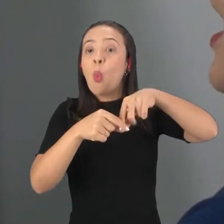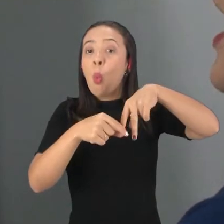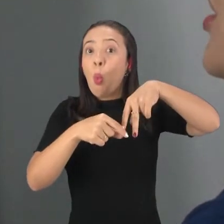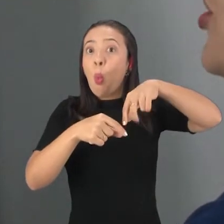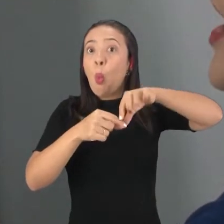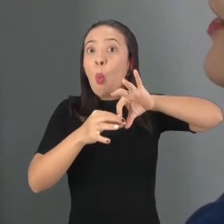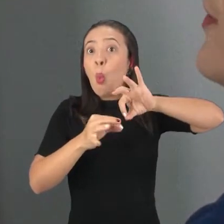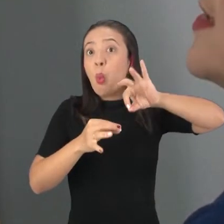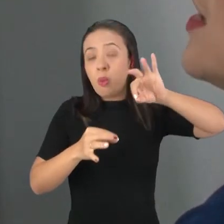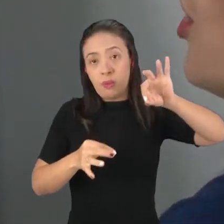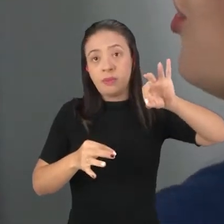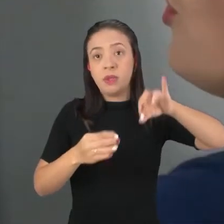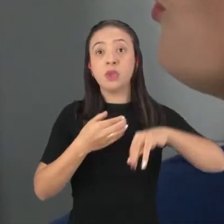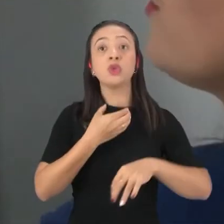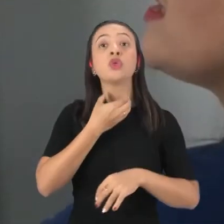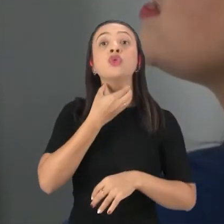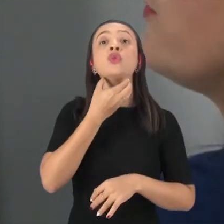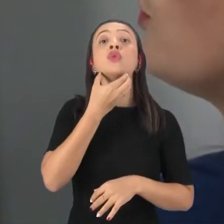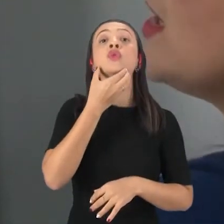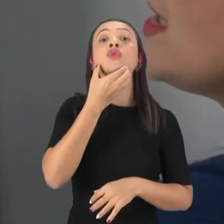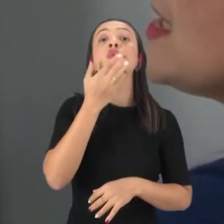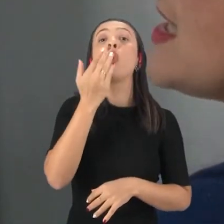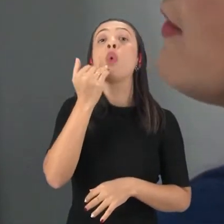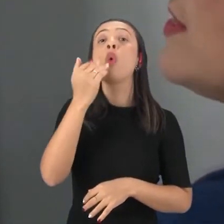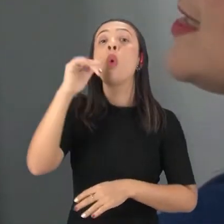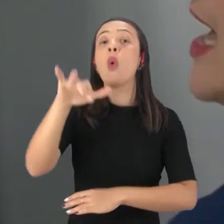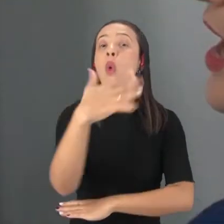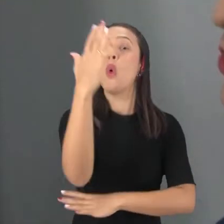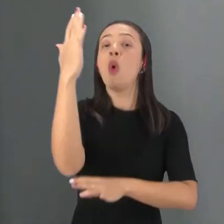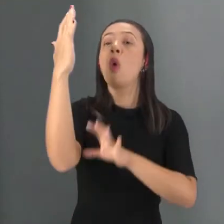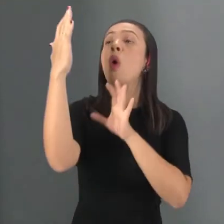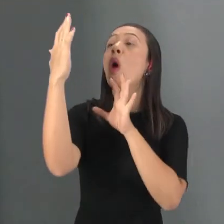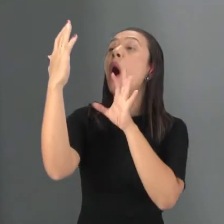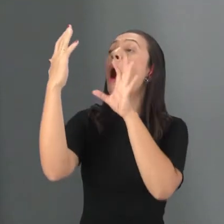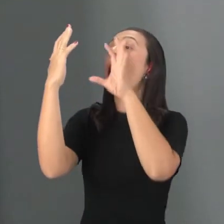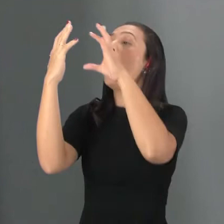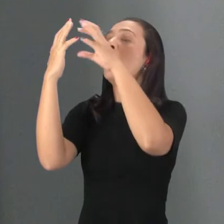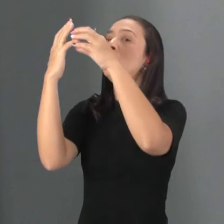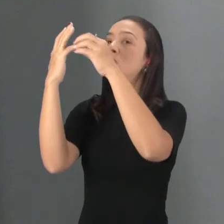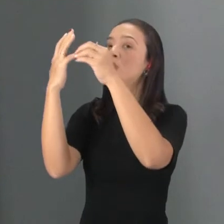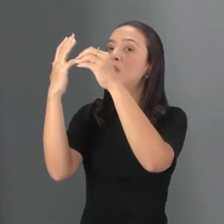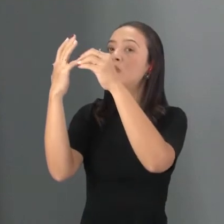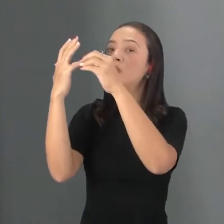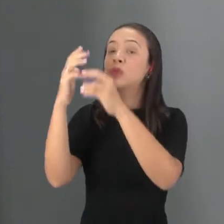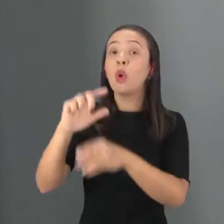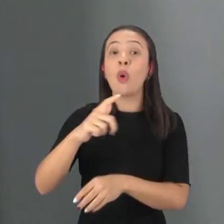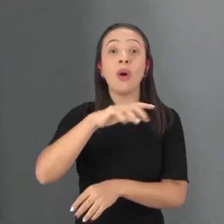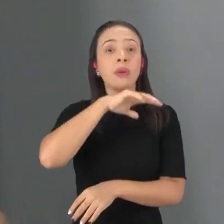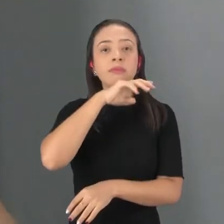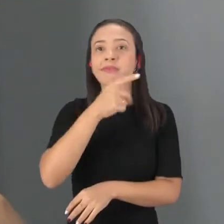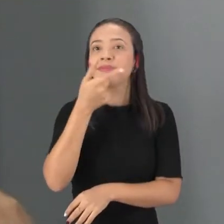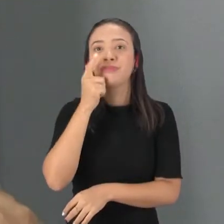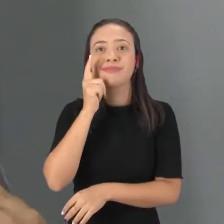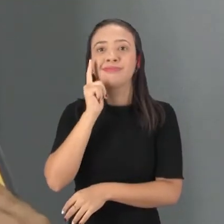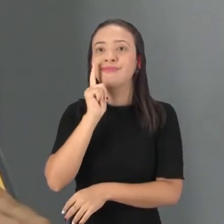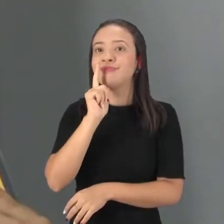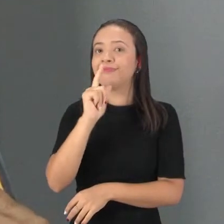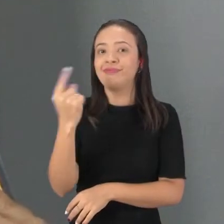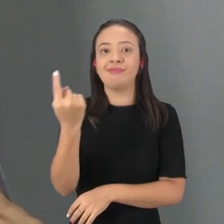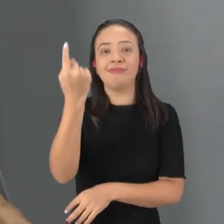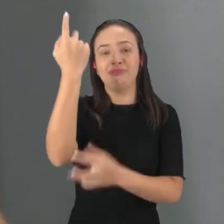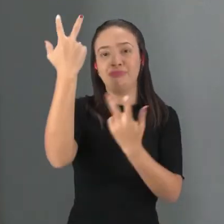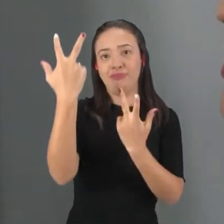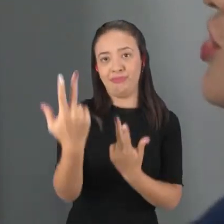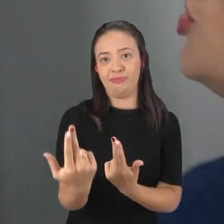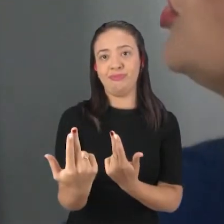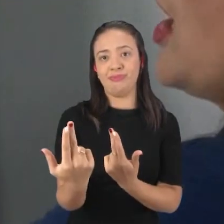longos. As girafas comem as folhas das árvores altas. Outros animais não podem chegar a este